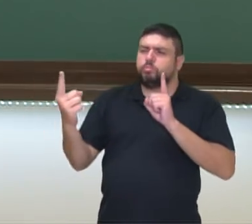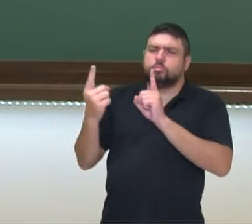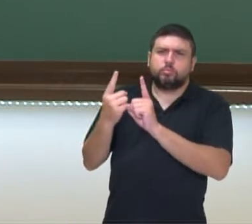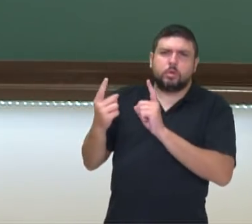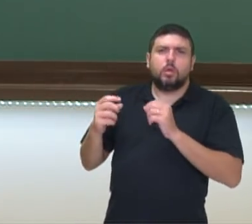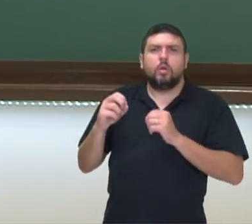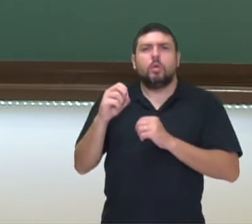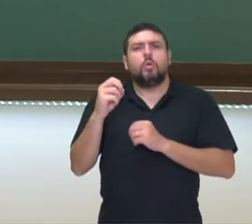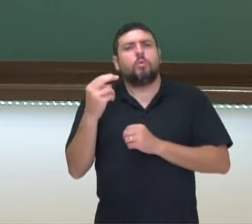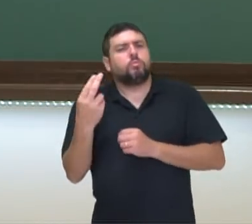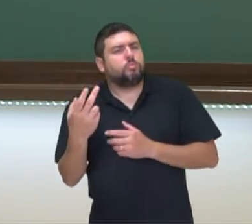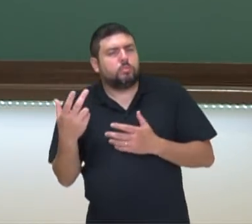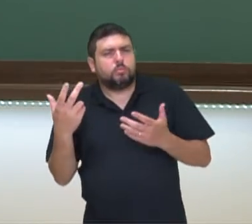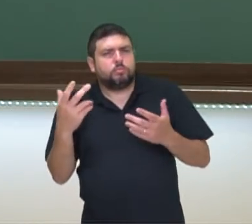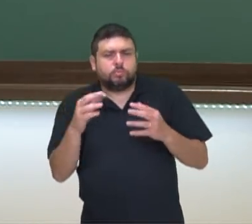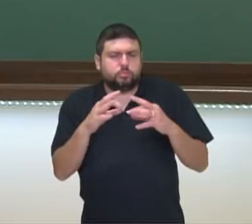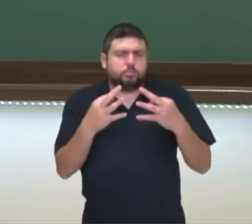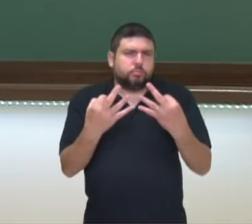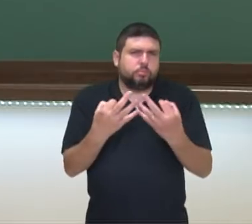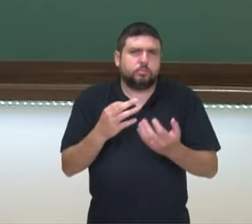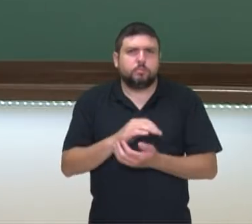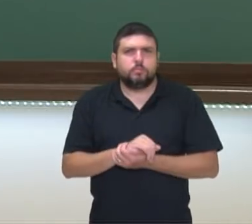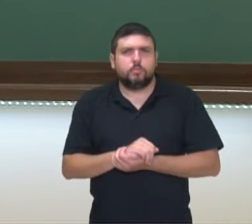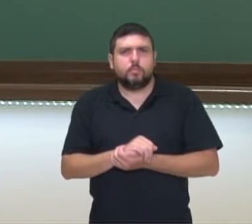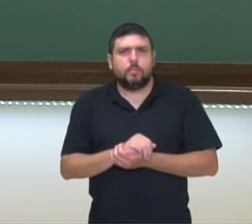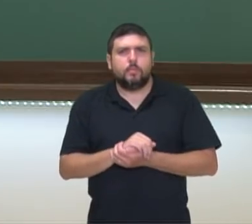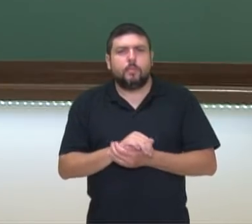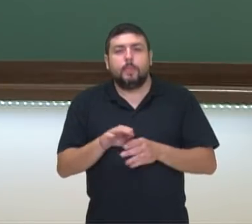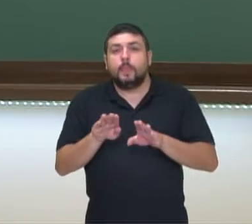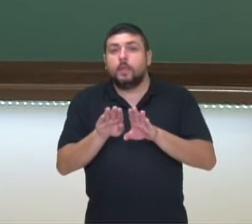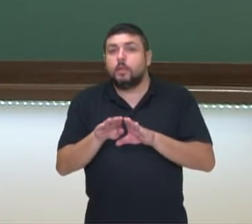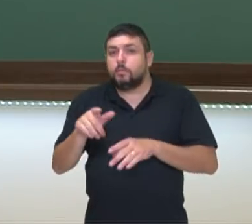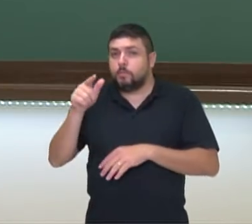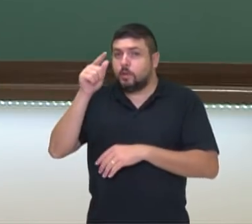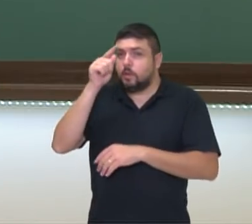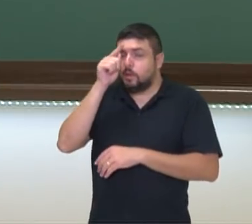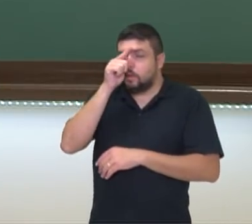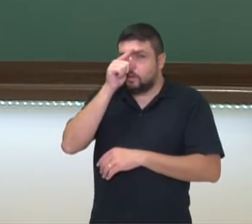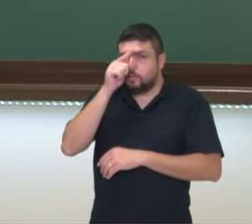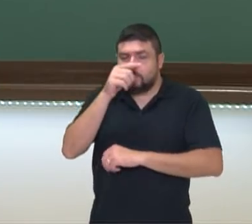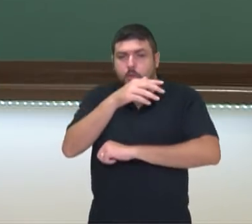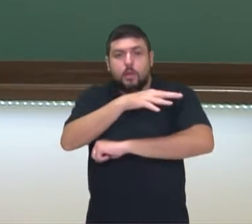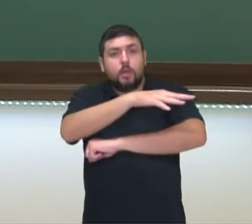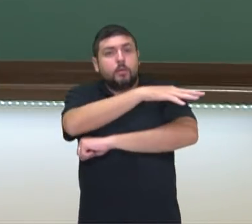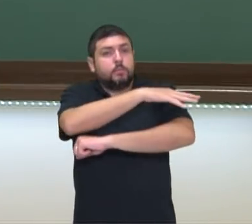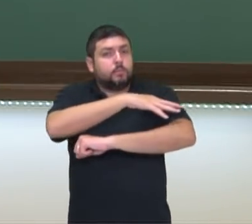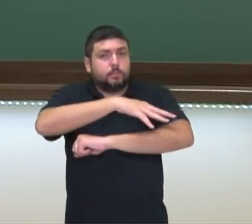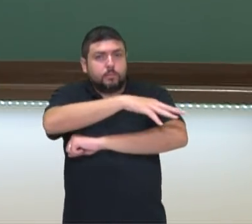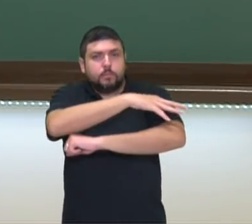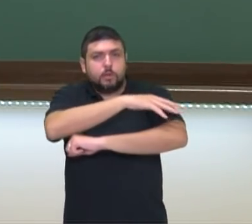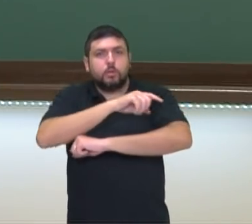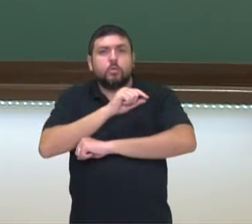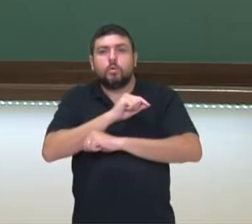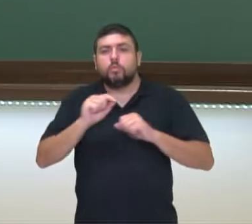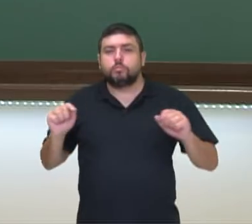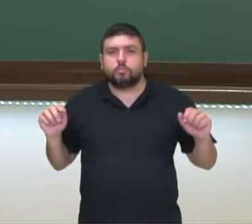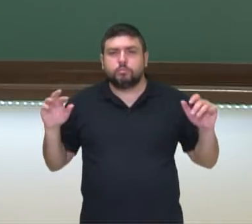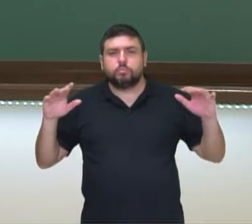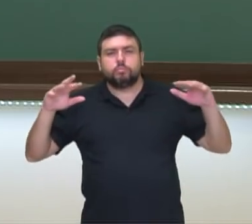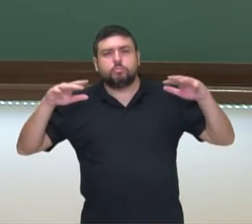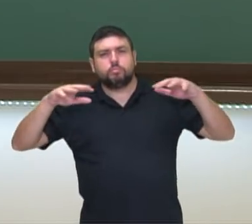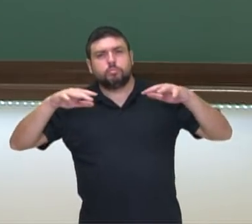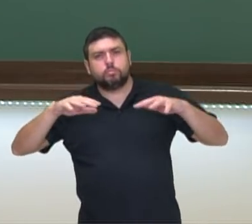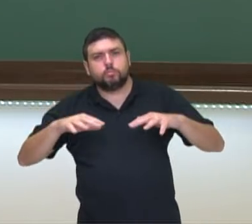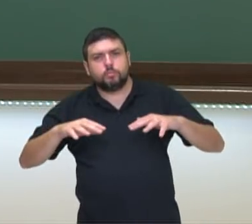Da mesma forma, se pensarmos na Grécia Antiga, as praças eram tomadas de pessoas que iam para